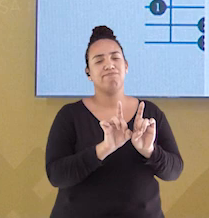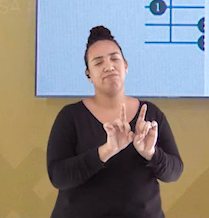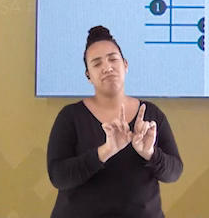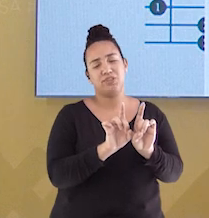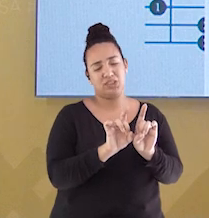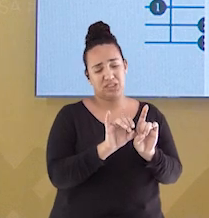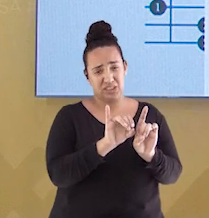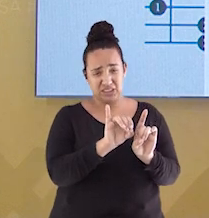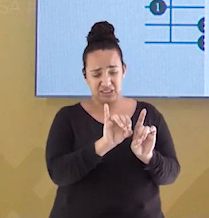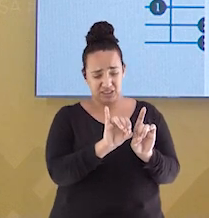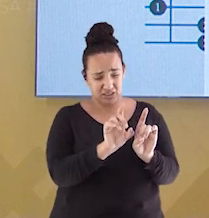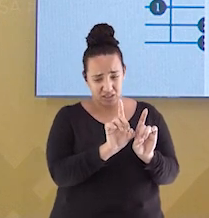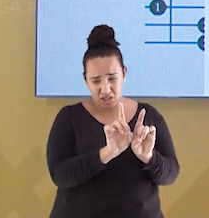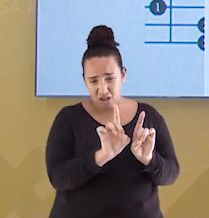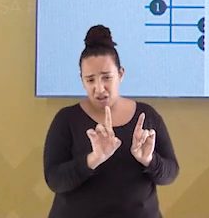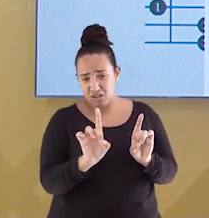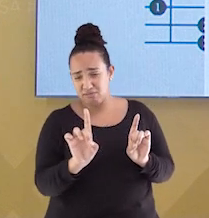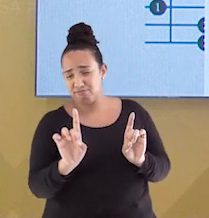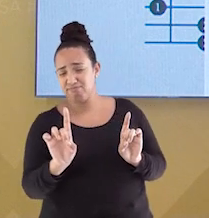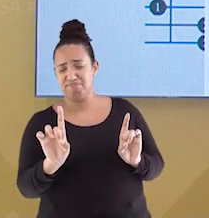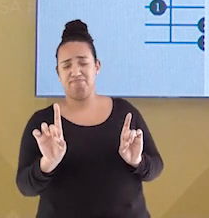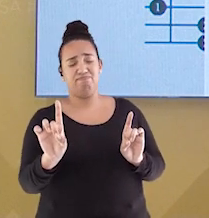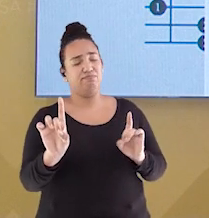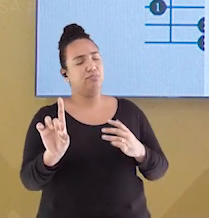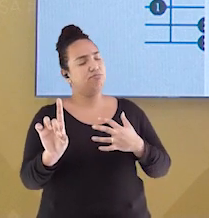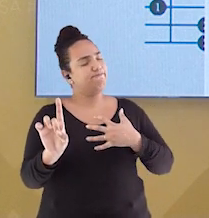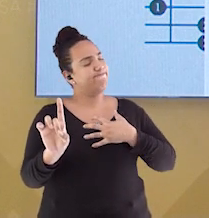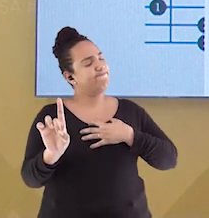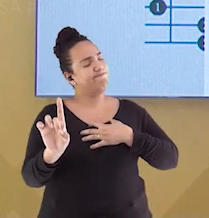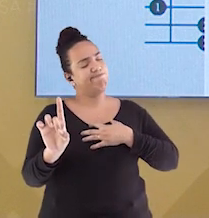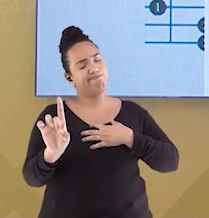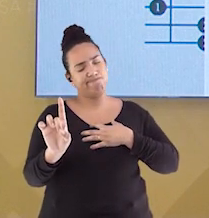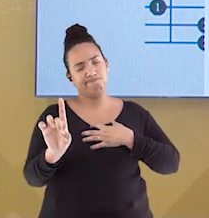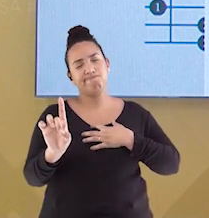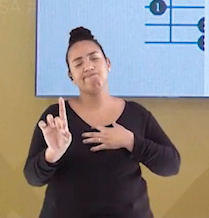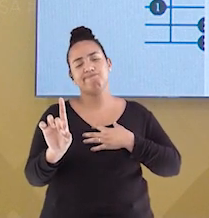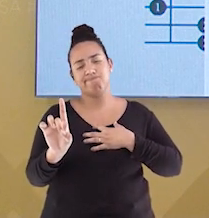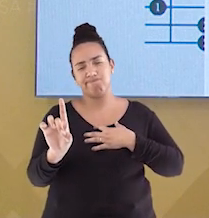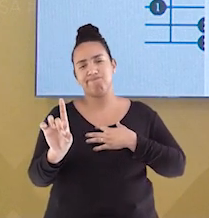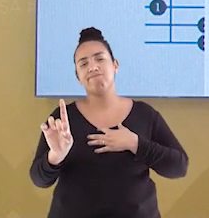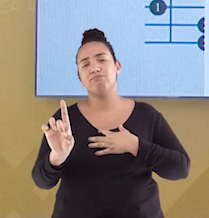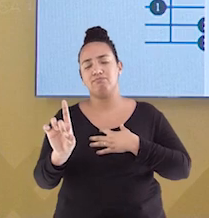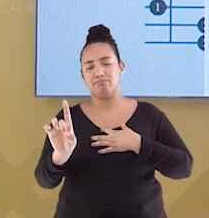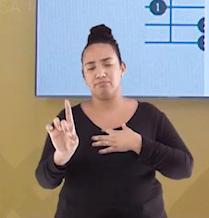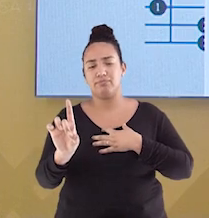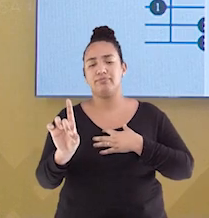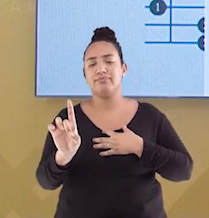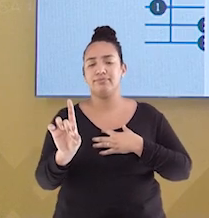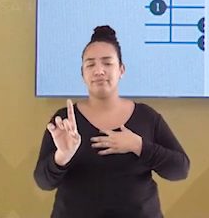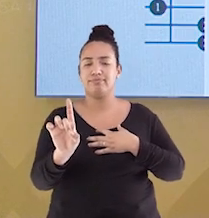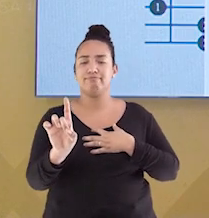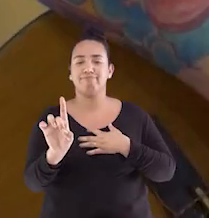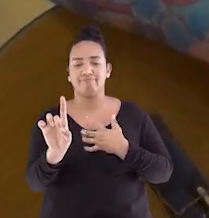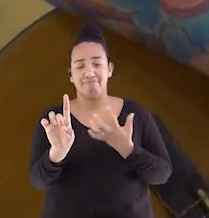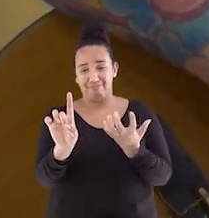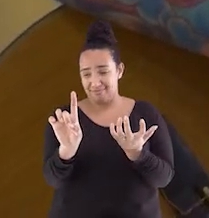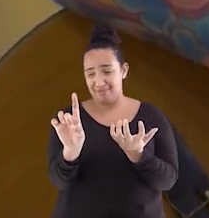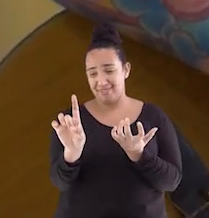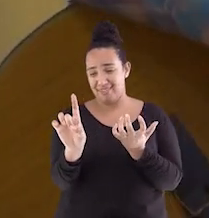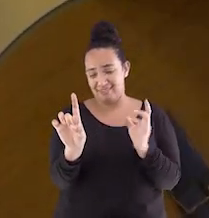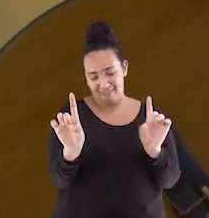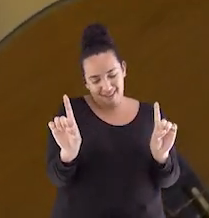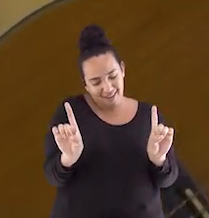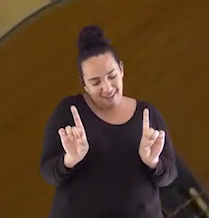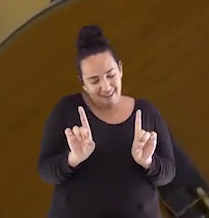você o silêncio é profundo. Quero nós